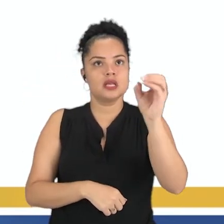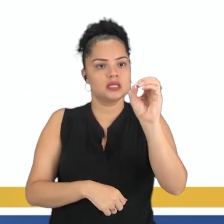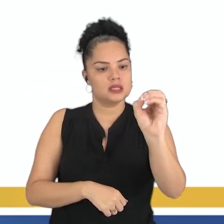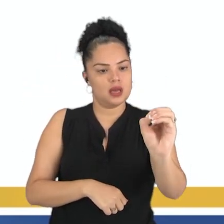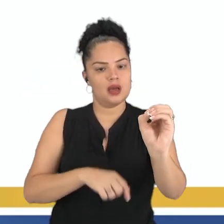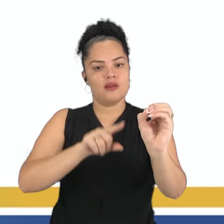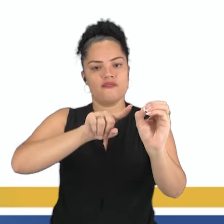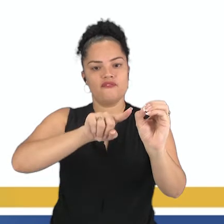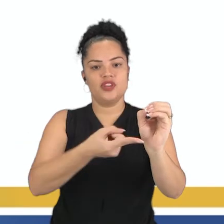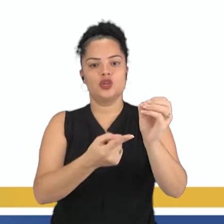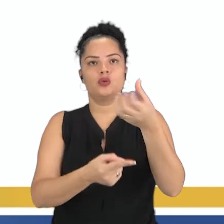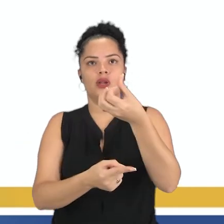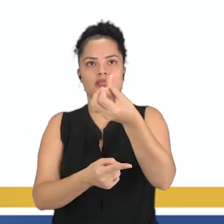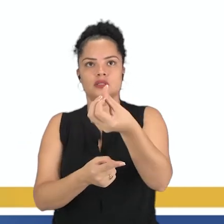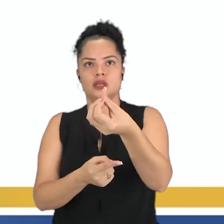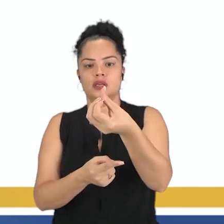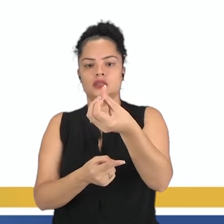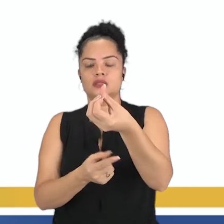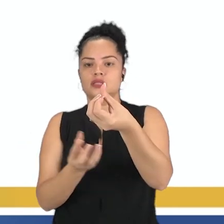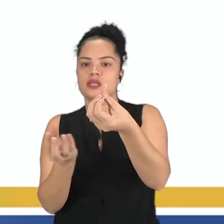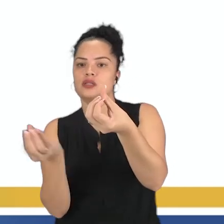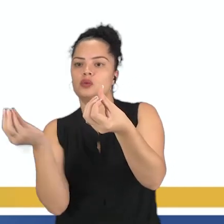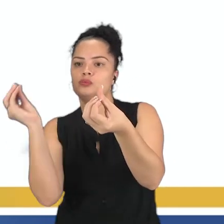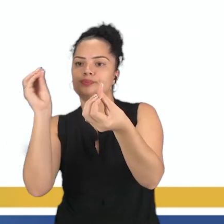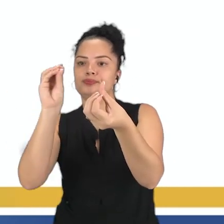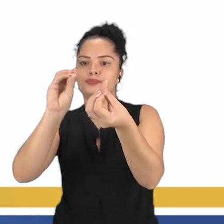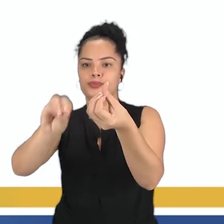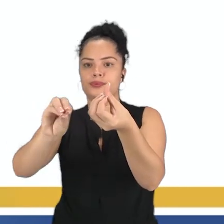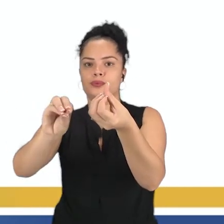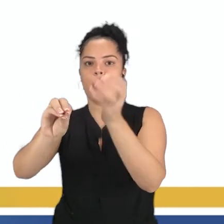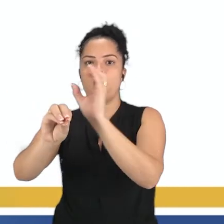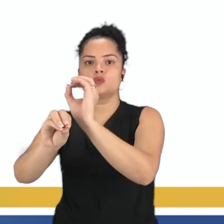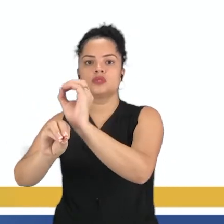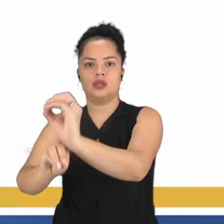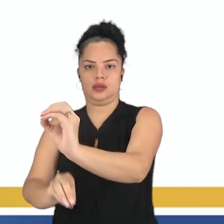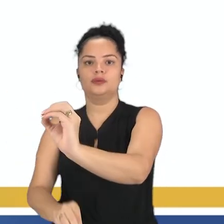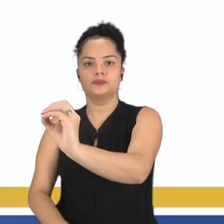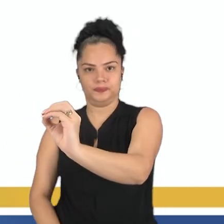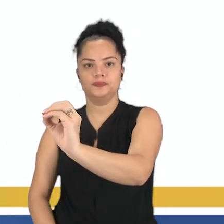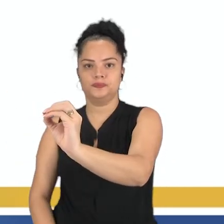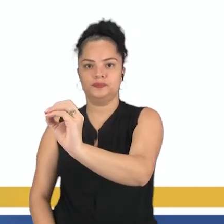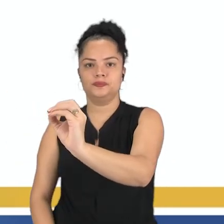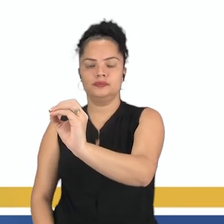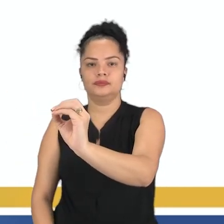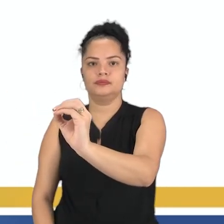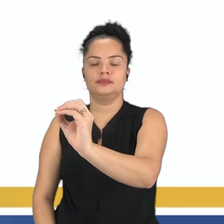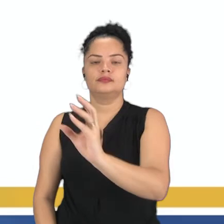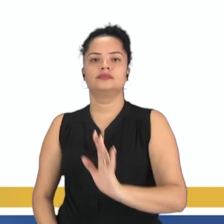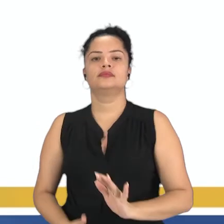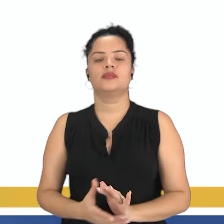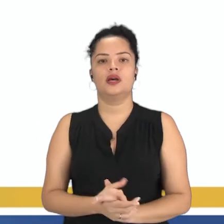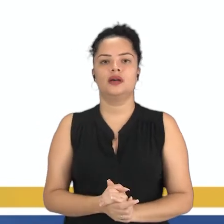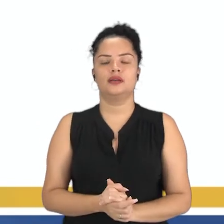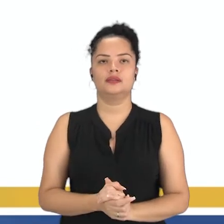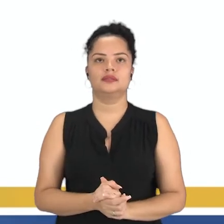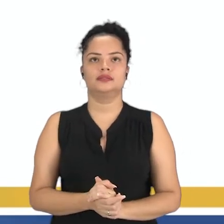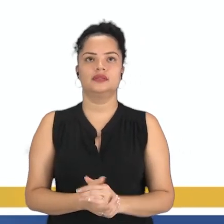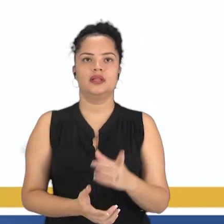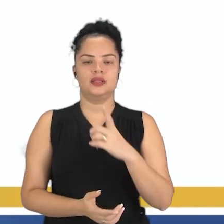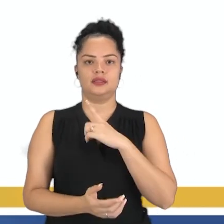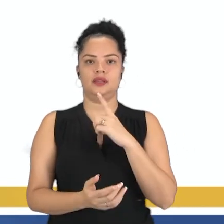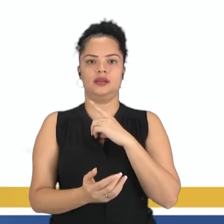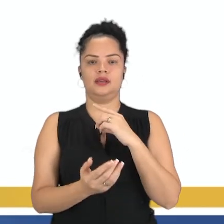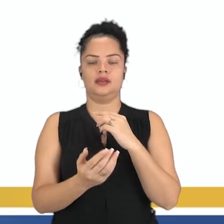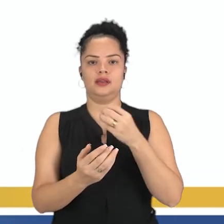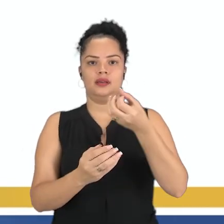altero, 0,6 é a mesma coisa que 0,60, você concorda? E depois que eu faço isso, aqui eu tenho duas